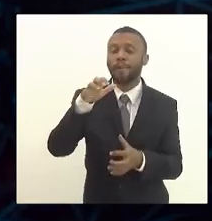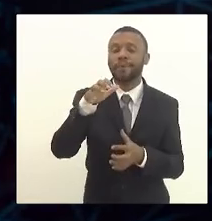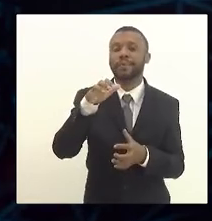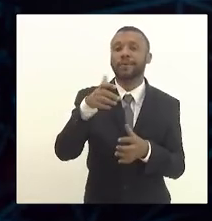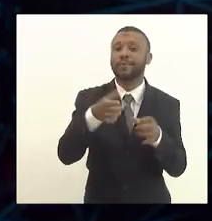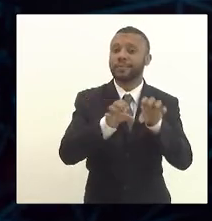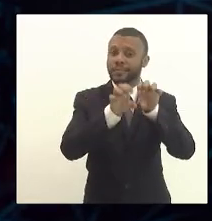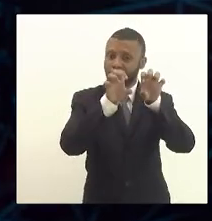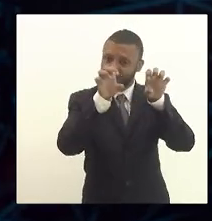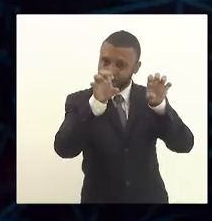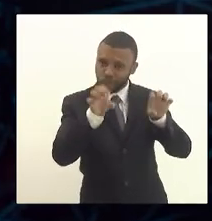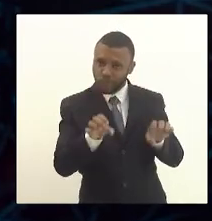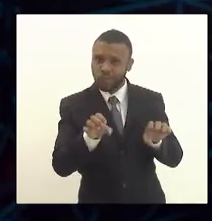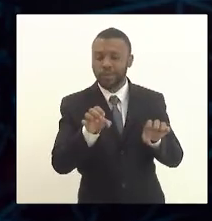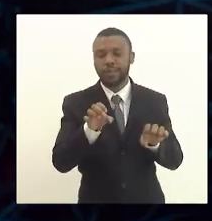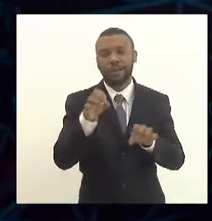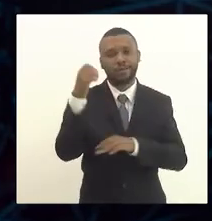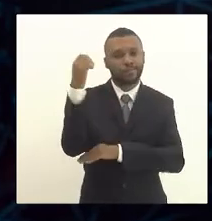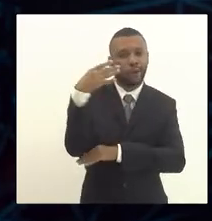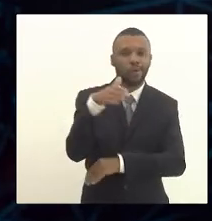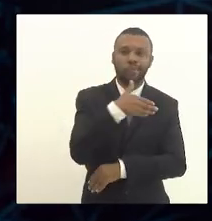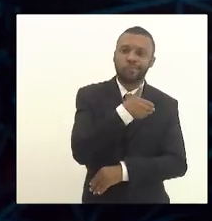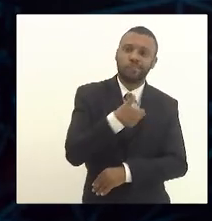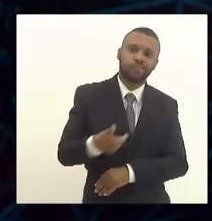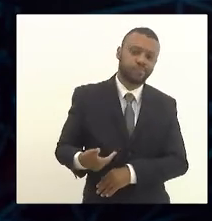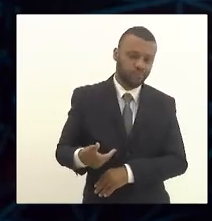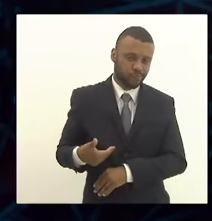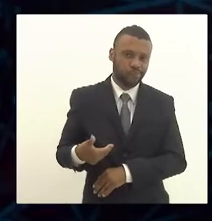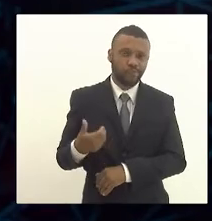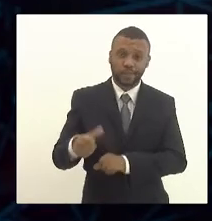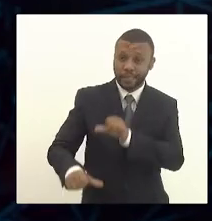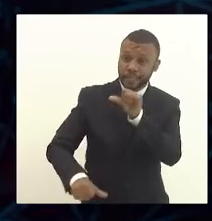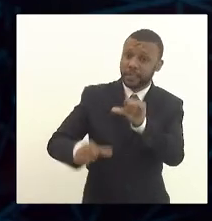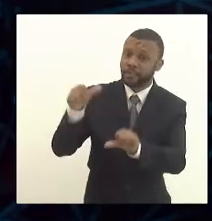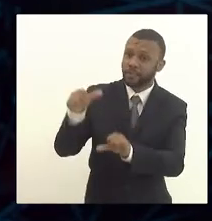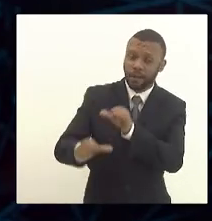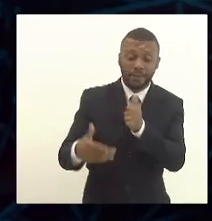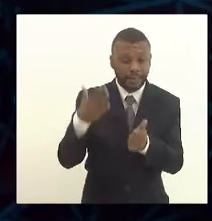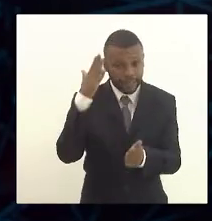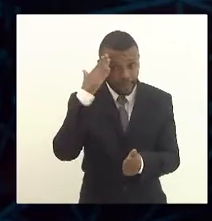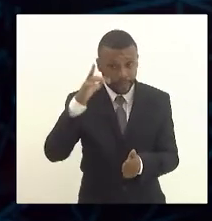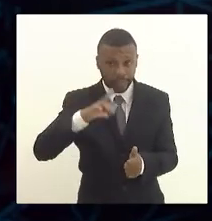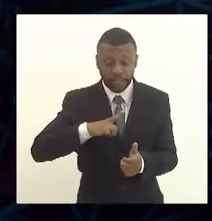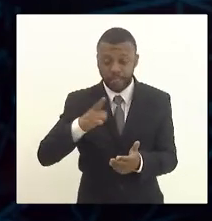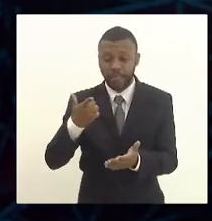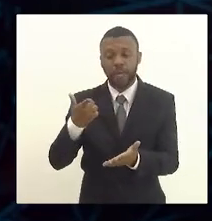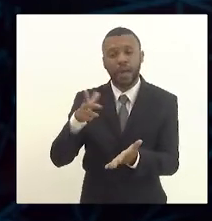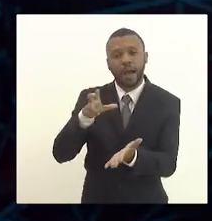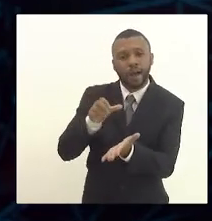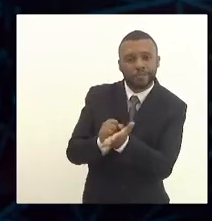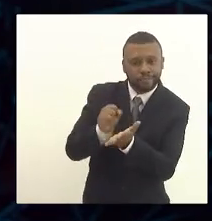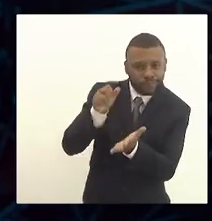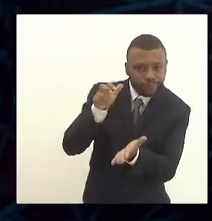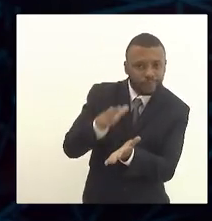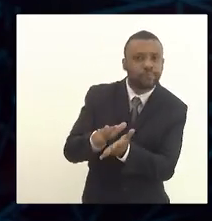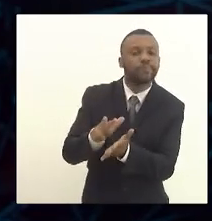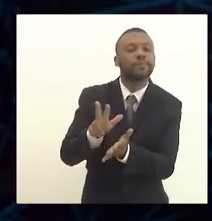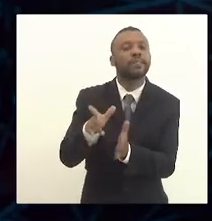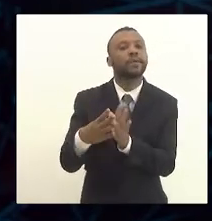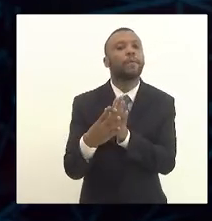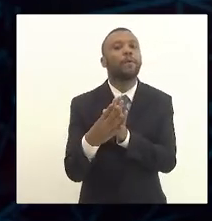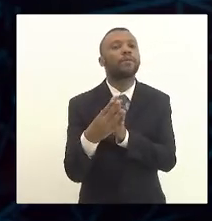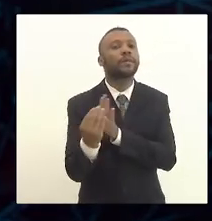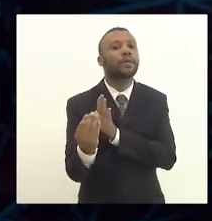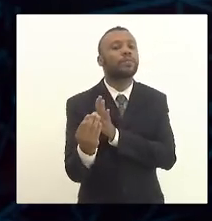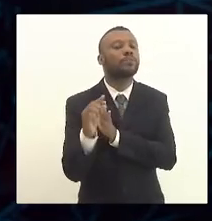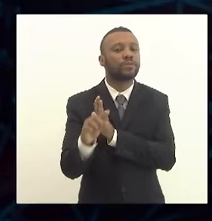em infraestrutura de Smart City. Não tenho dúvida que, com a consolidação desse modelo de iluminação 5G, para, de novo,